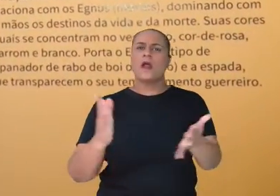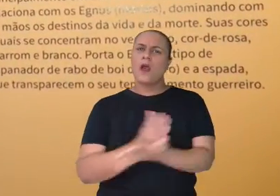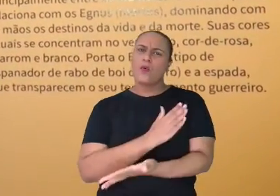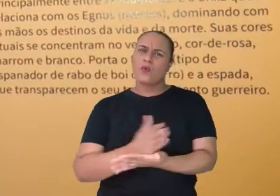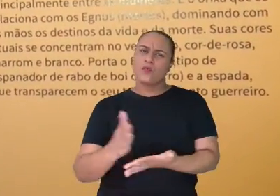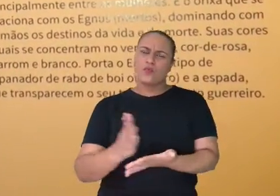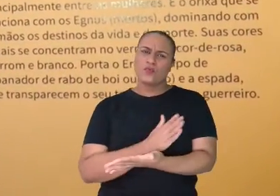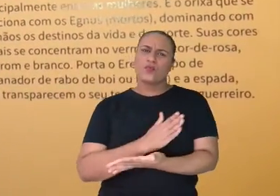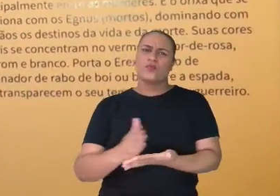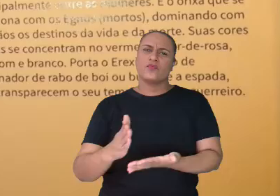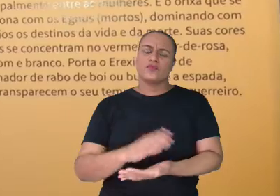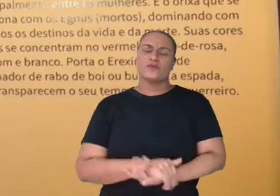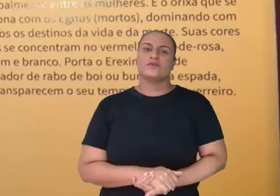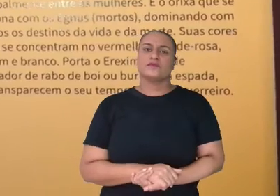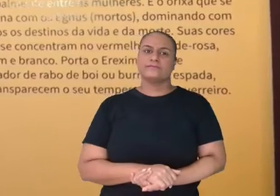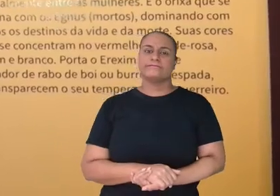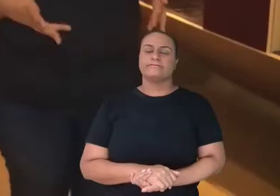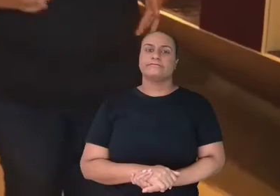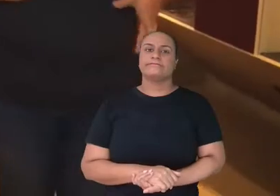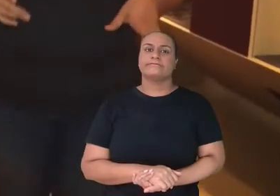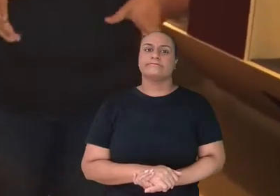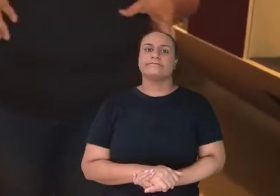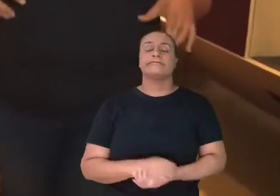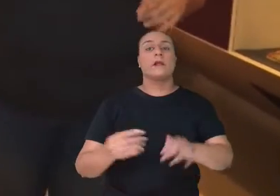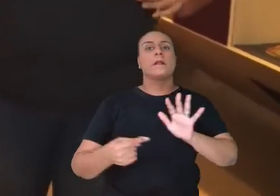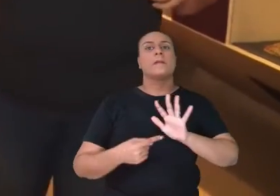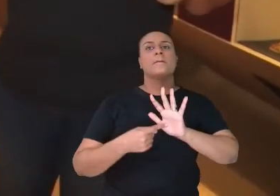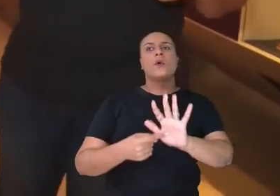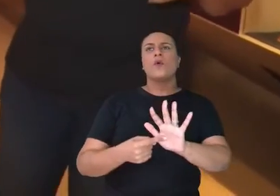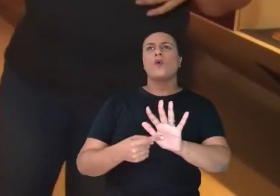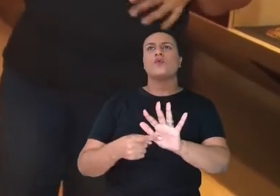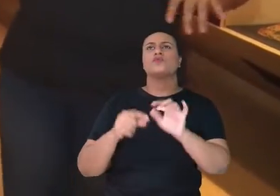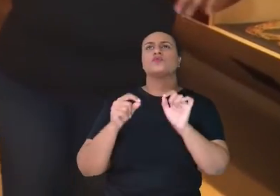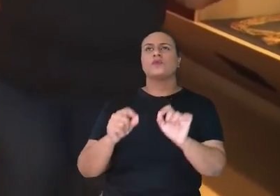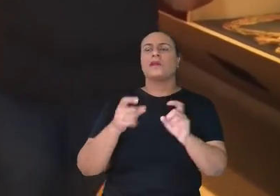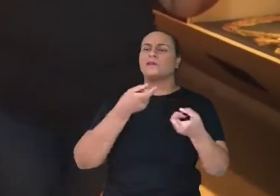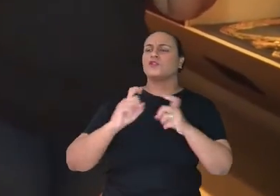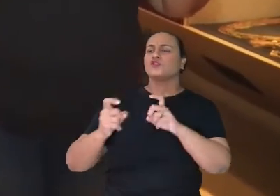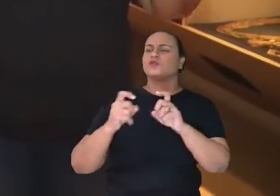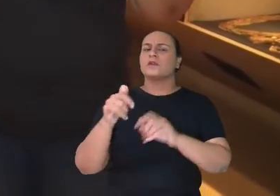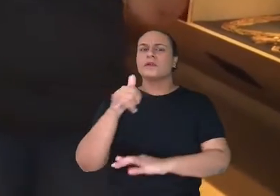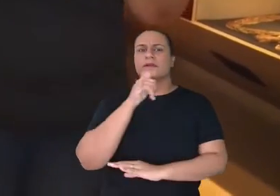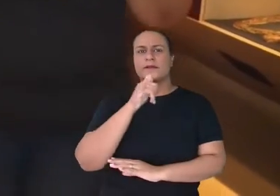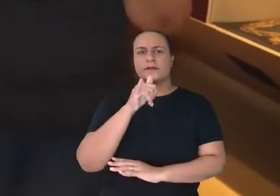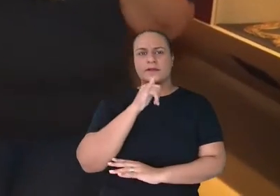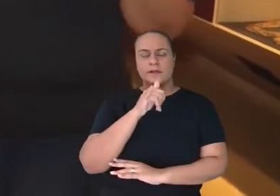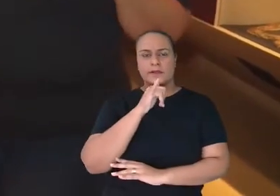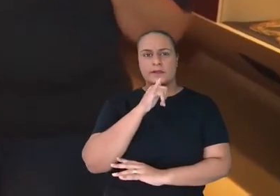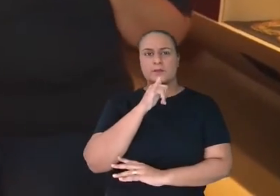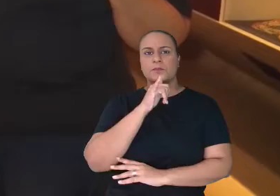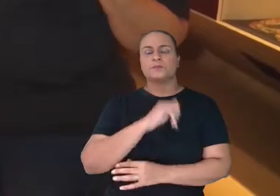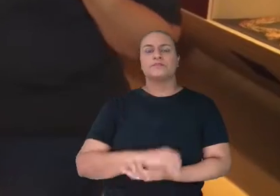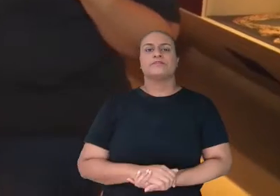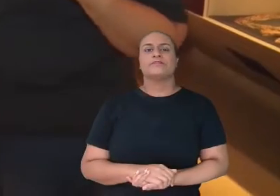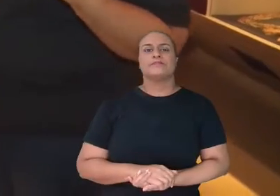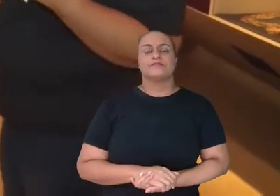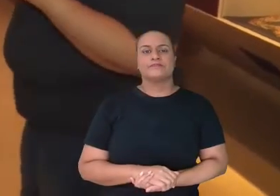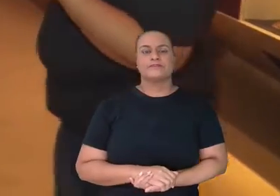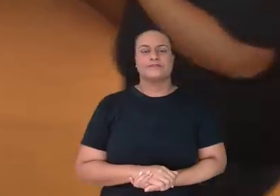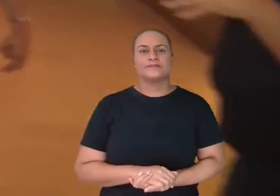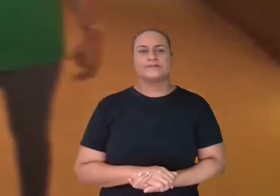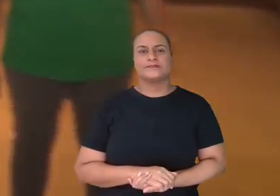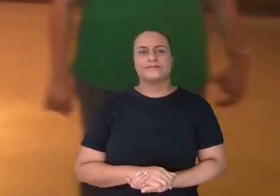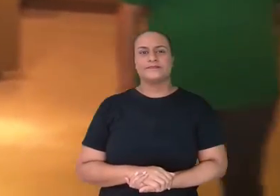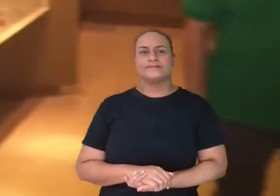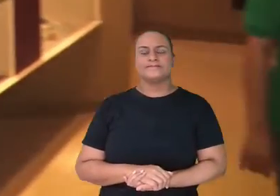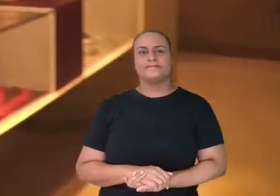deles. E a gente traz um pouco dessa ideia de discutir, por exemplo, o sincretismo, que